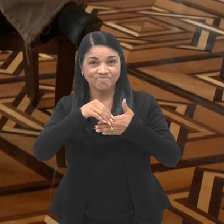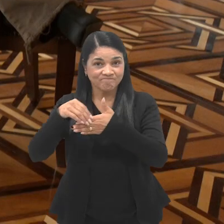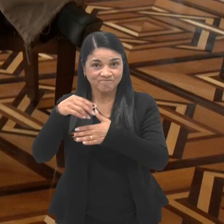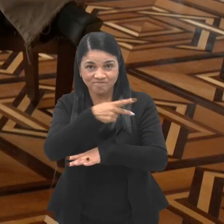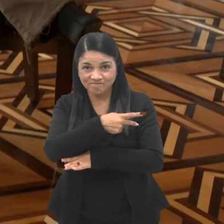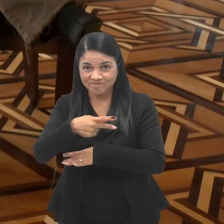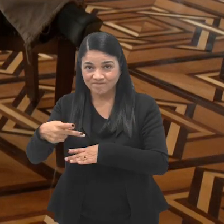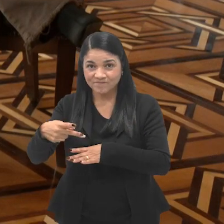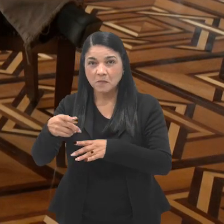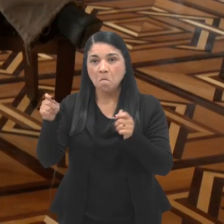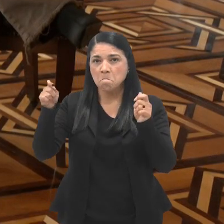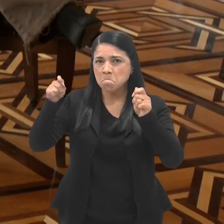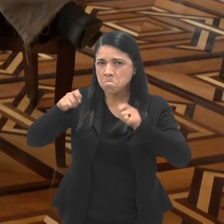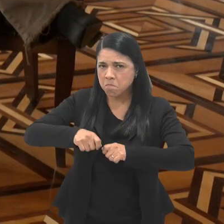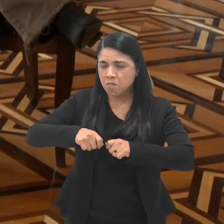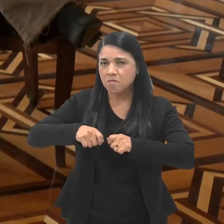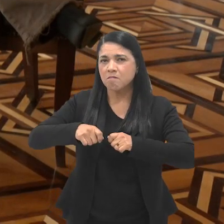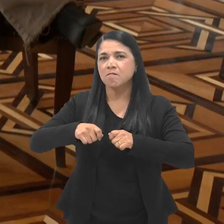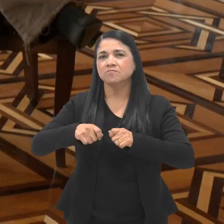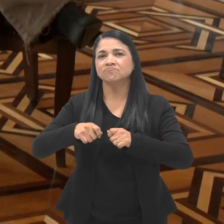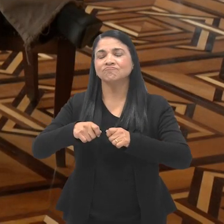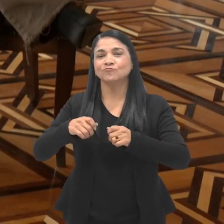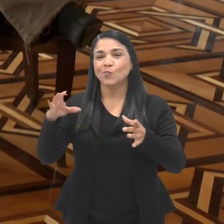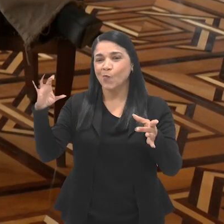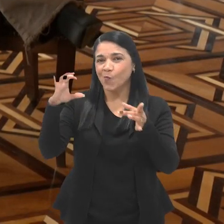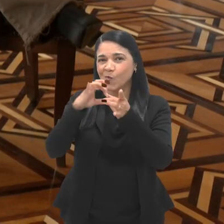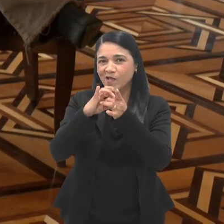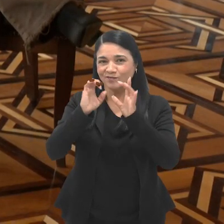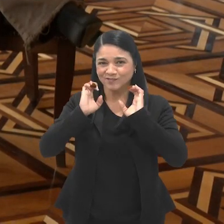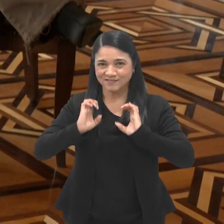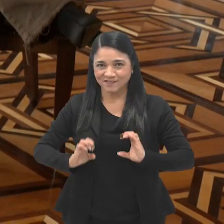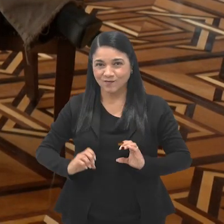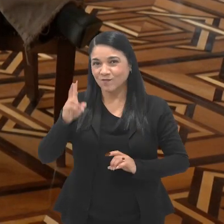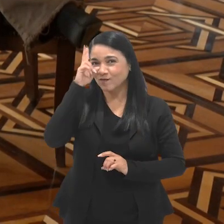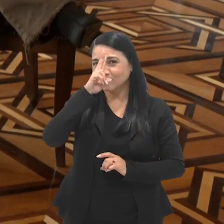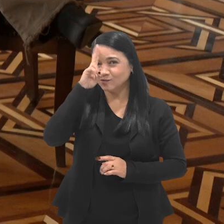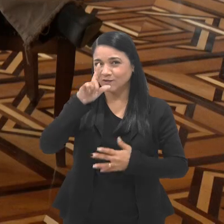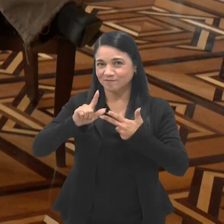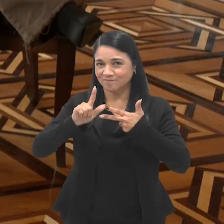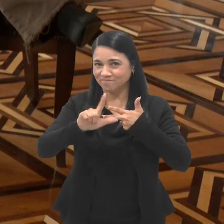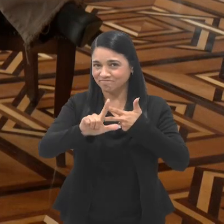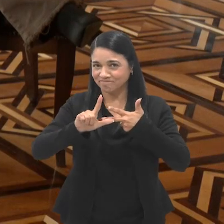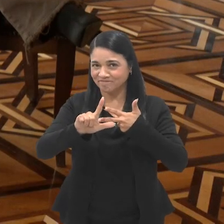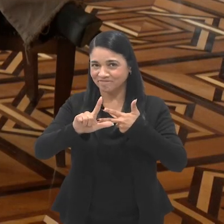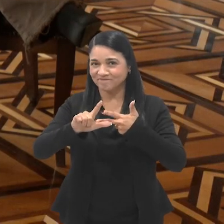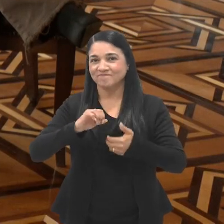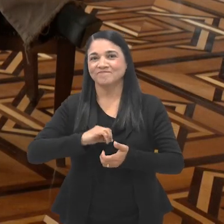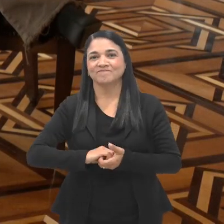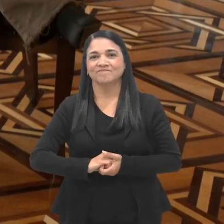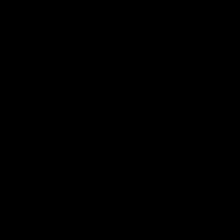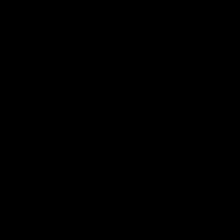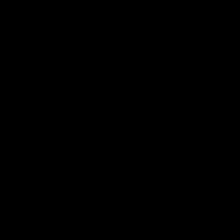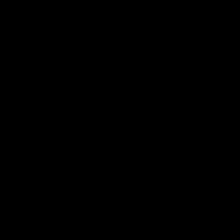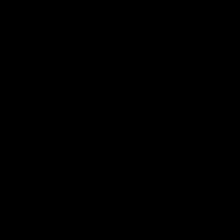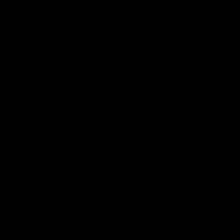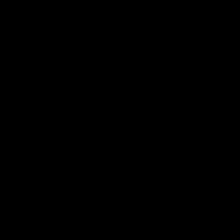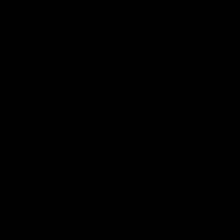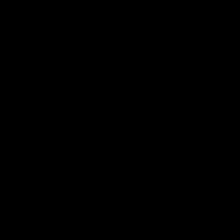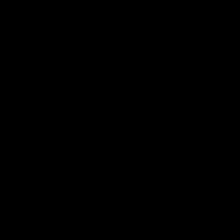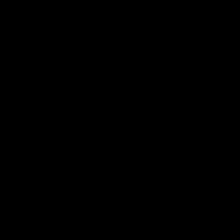constrói cidadãos. A visita guiada ela tem esse poder de ser o elo, né, do cidadão com a história do Legislativo.